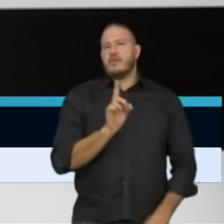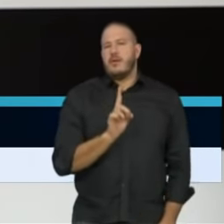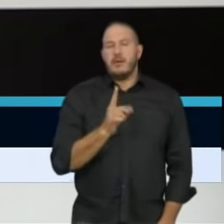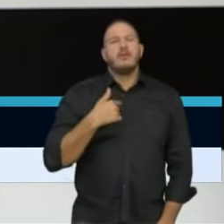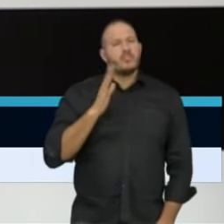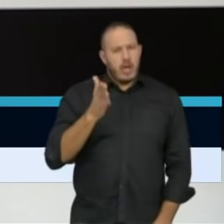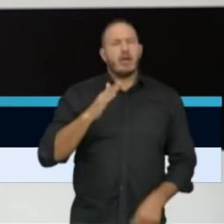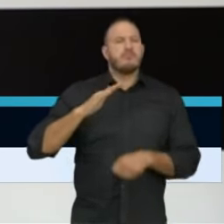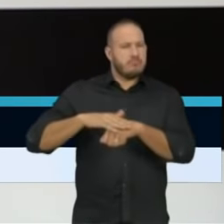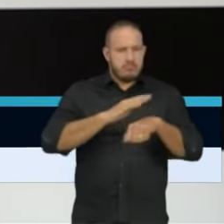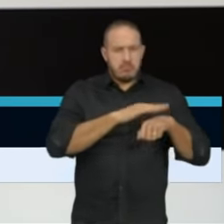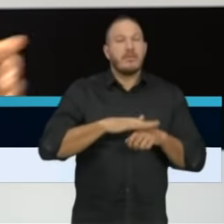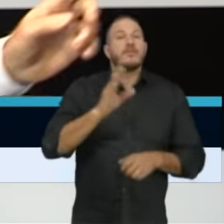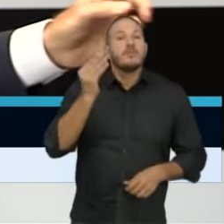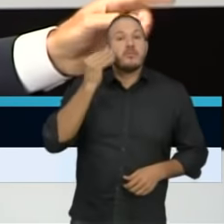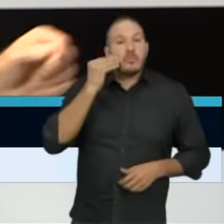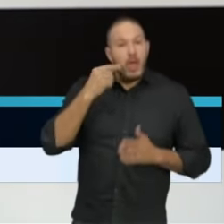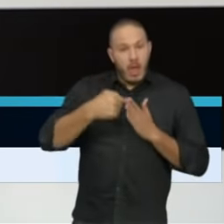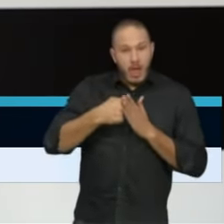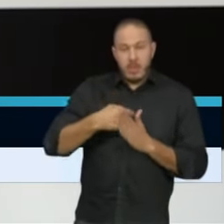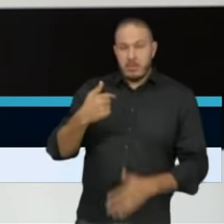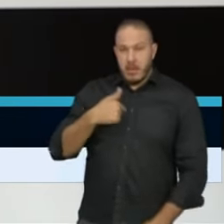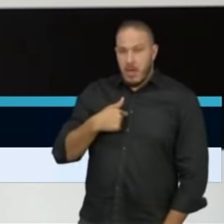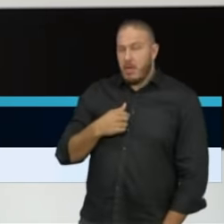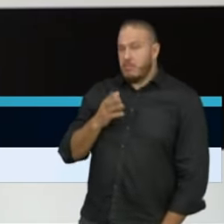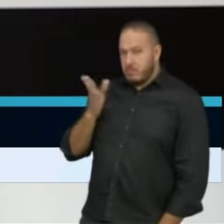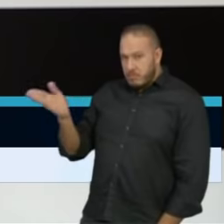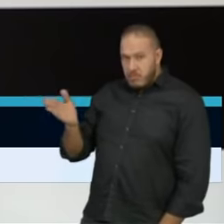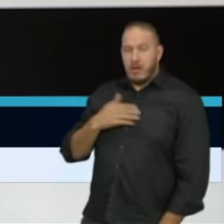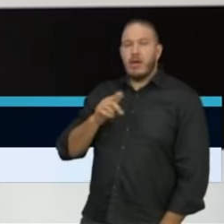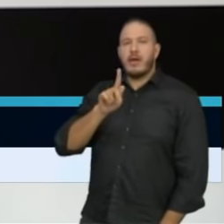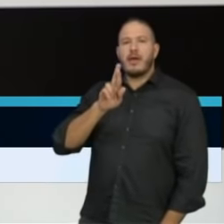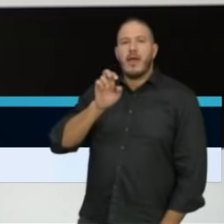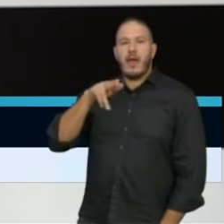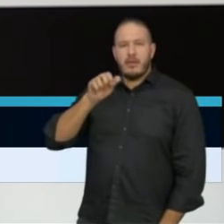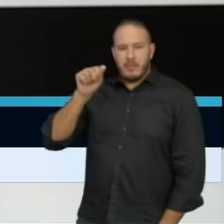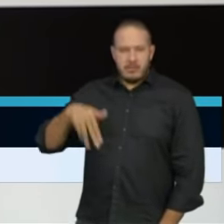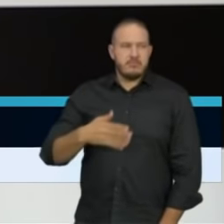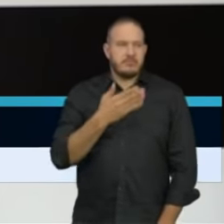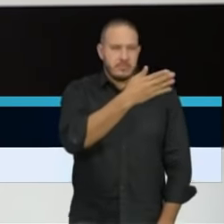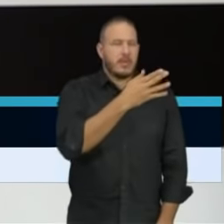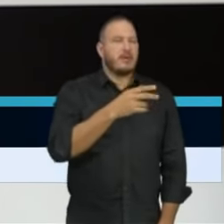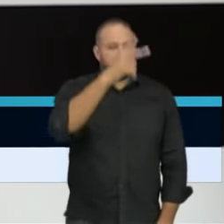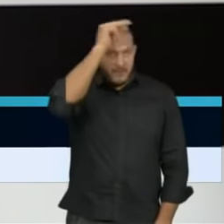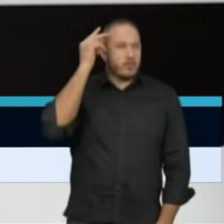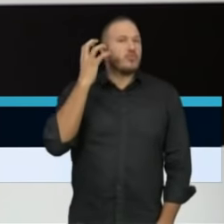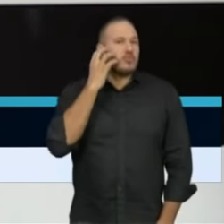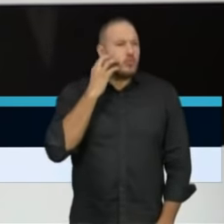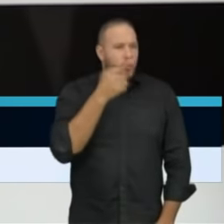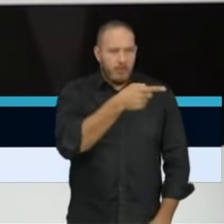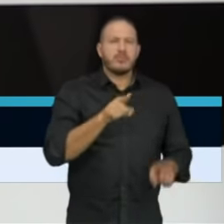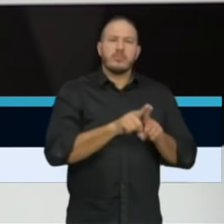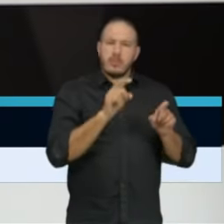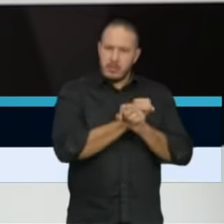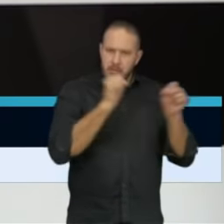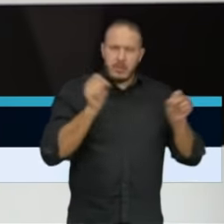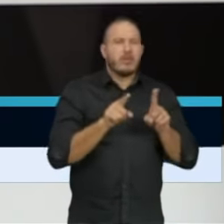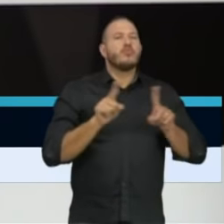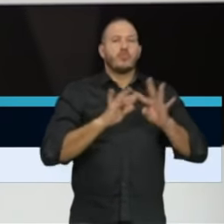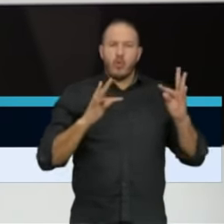tínhamos que fazer, o teste. Eu, o doutor German, que aqui está, Bruno Covas, que fez esta manhã, e todos aqueles que